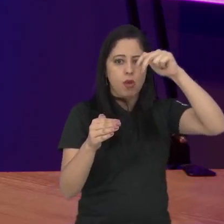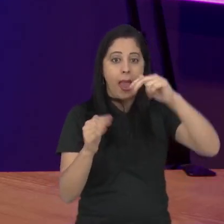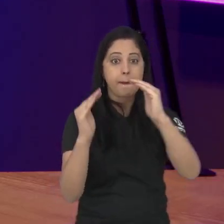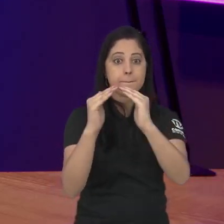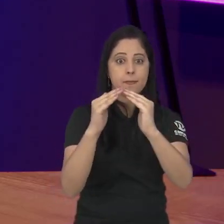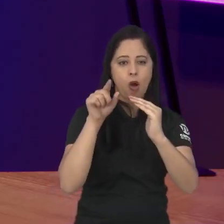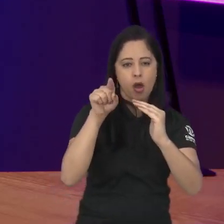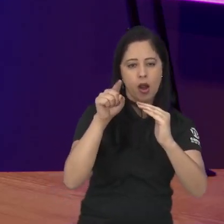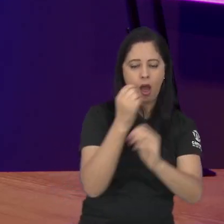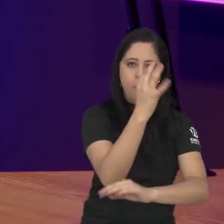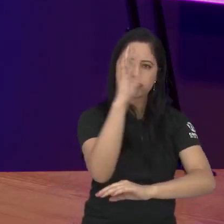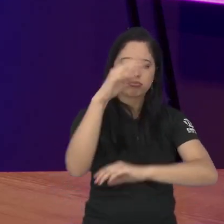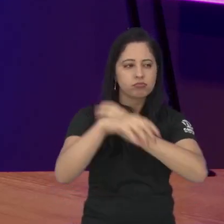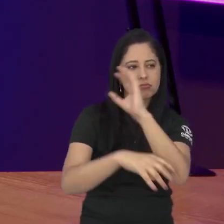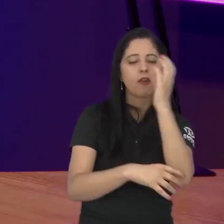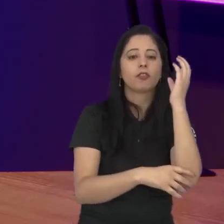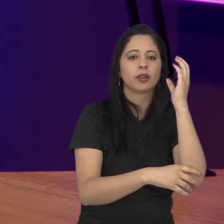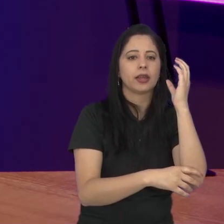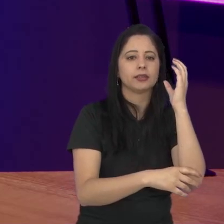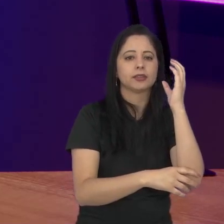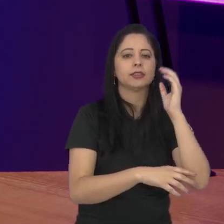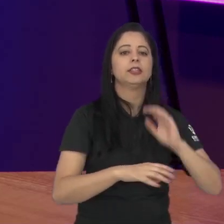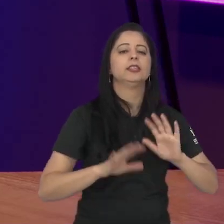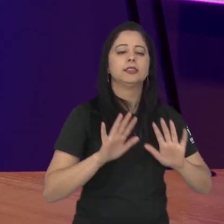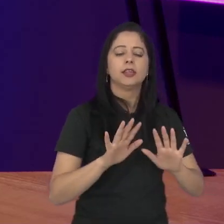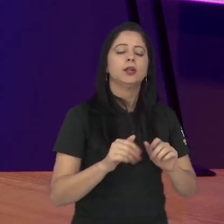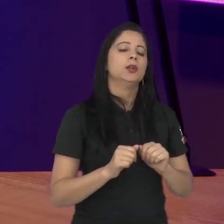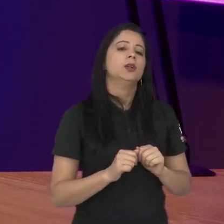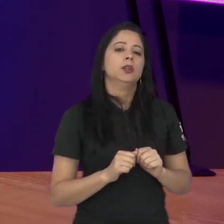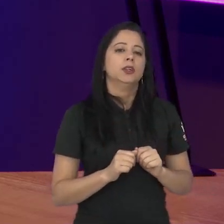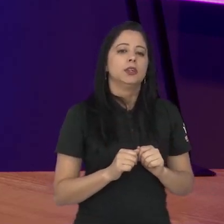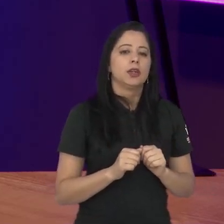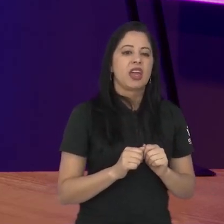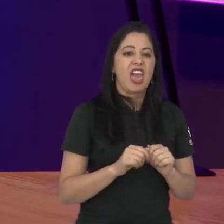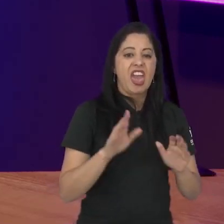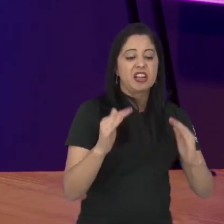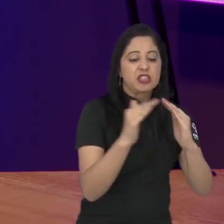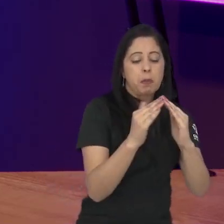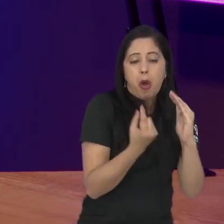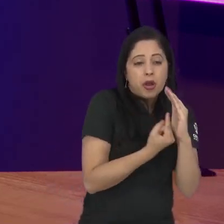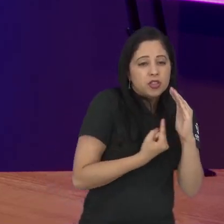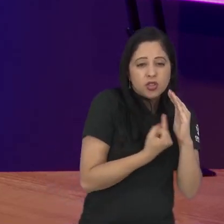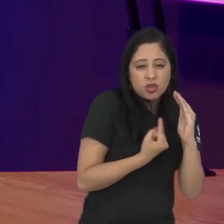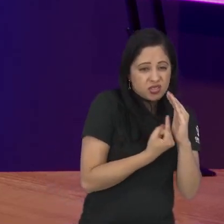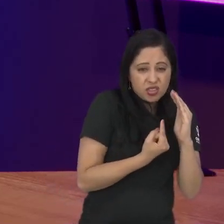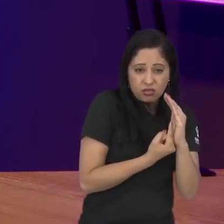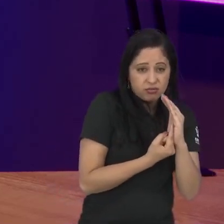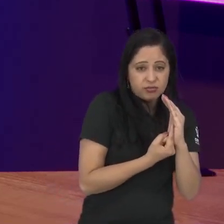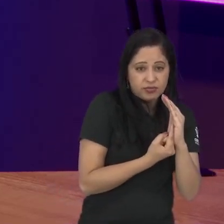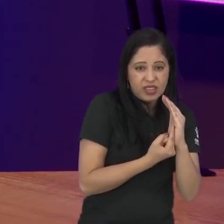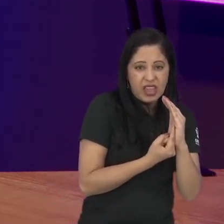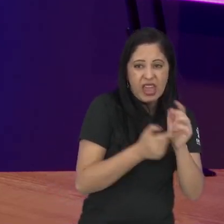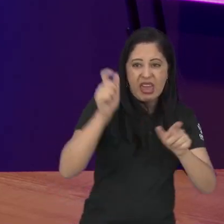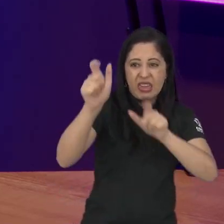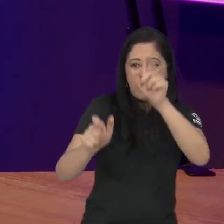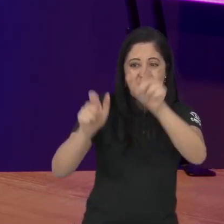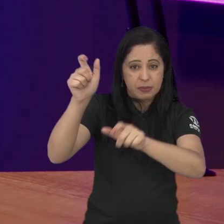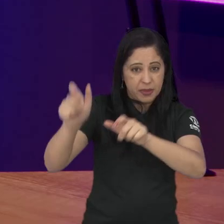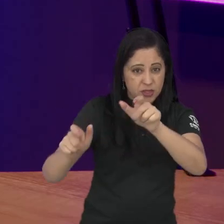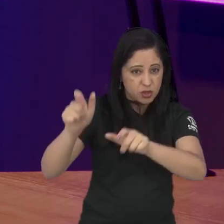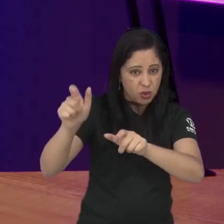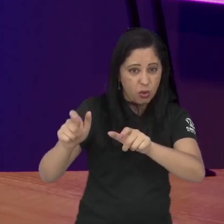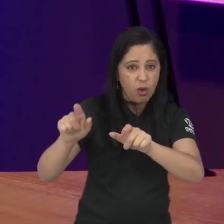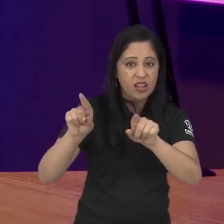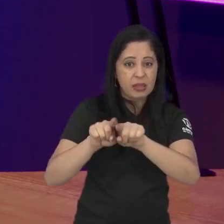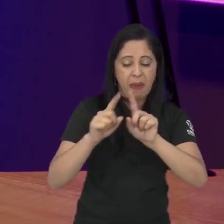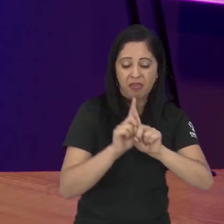floresta. Então é uma realidade distópica. Eles vivem isolados e, assim, as pessoas que sobreviveram, elas vivem